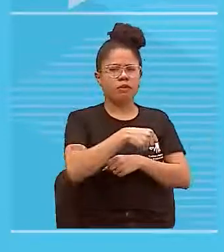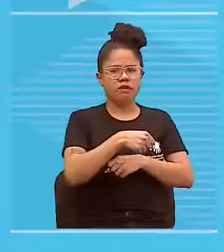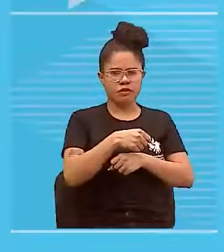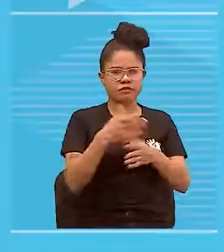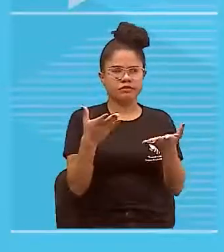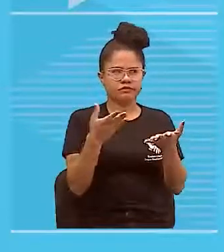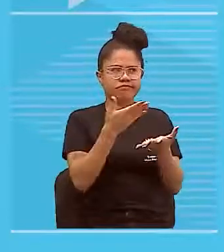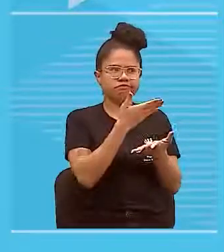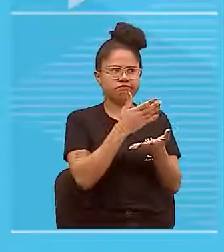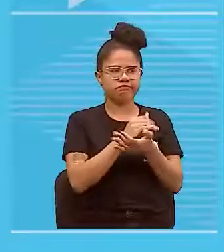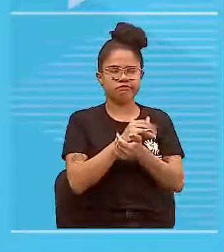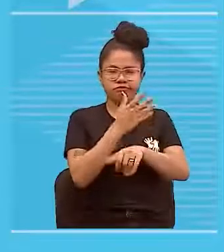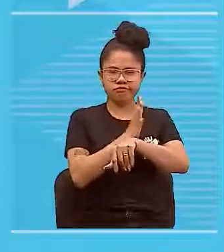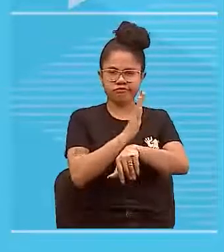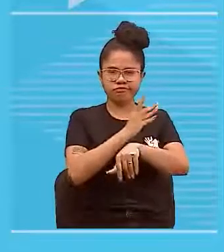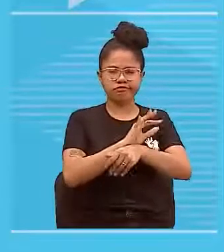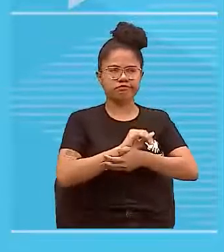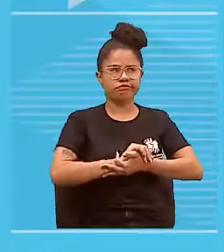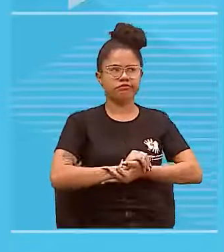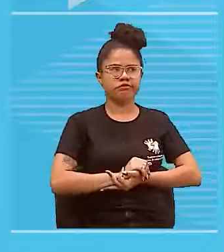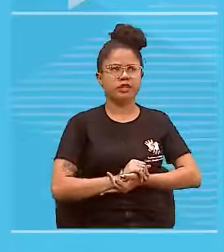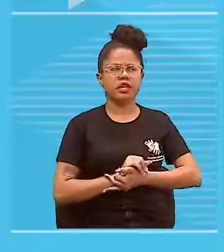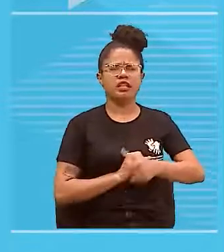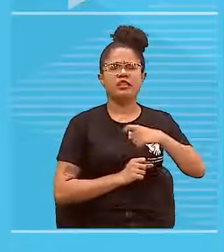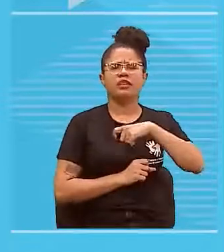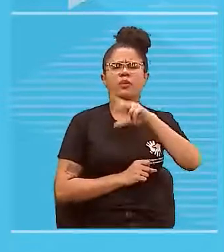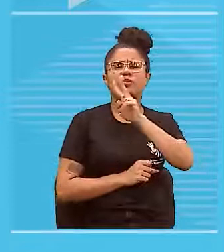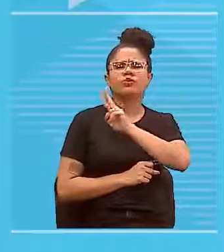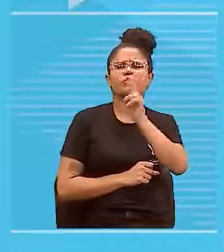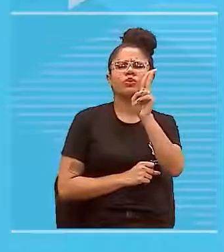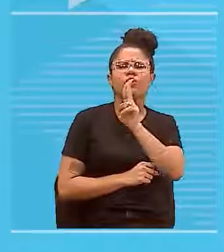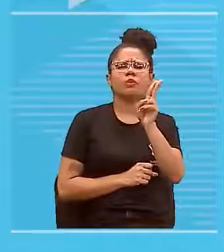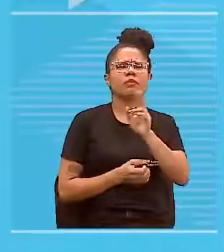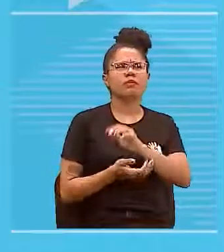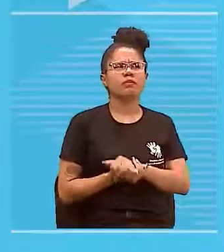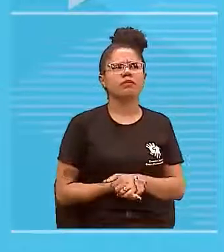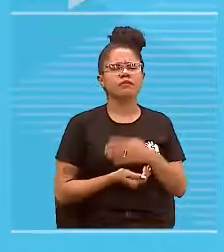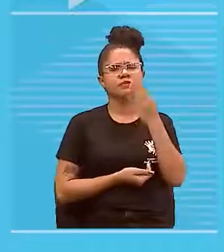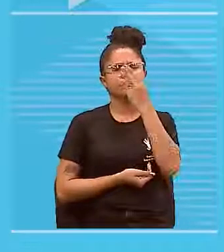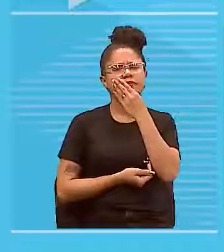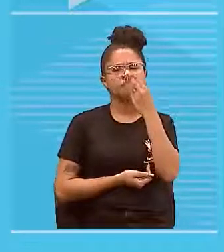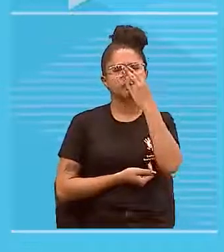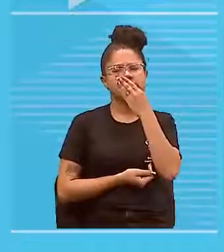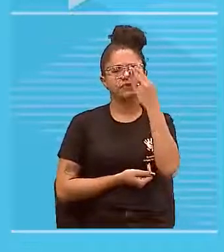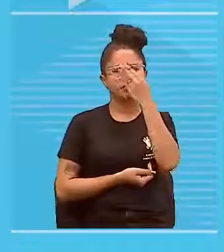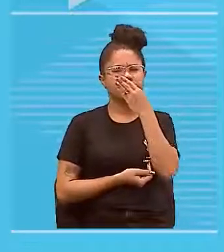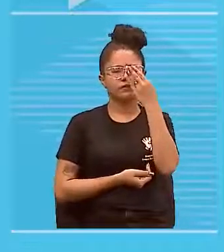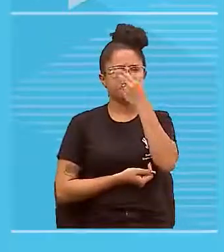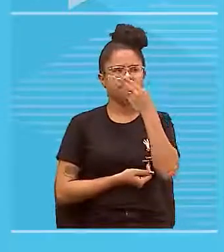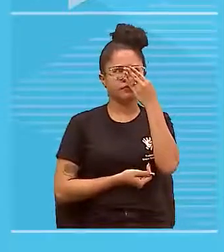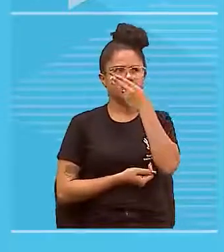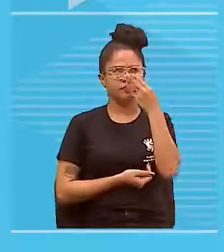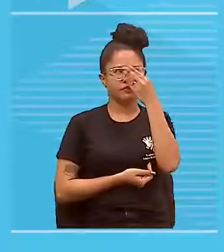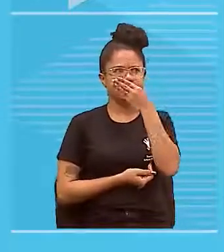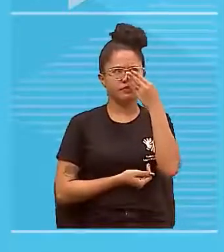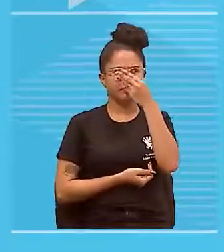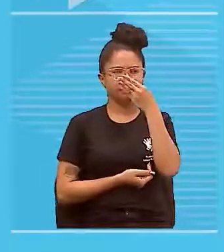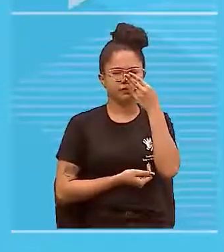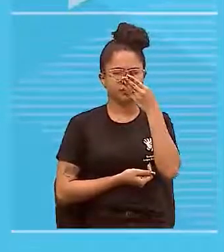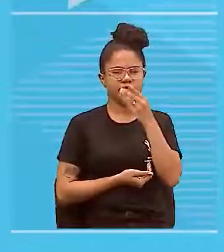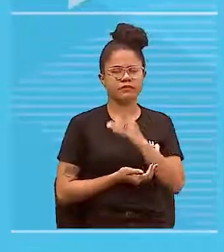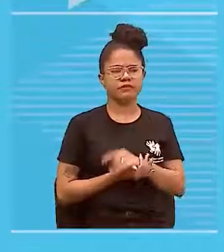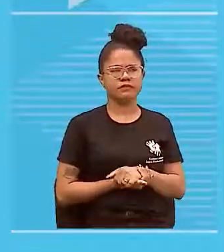para treinar né e tem um nome aí chamado prostituta neste